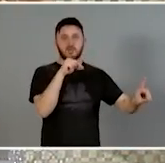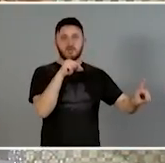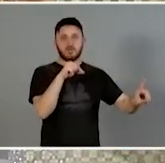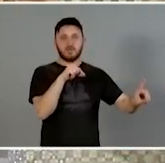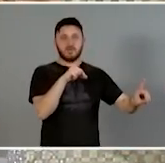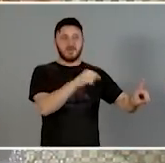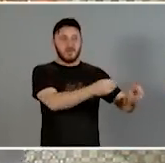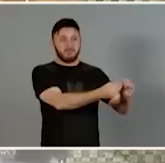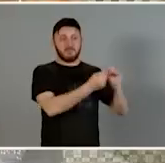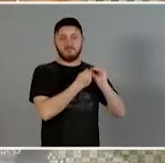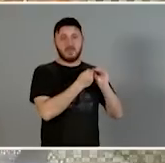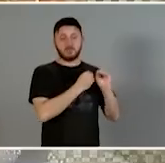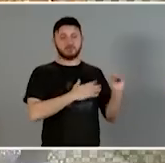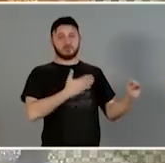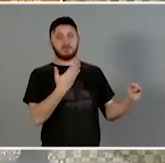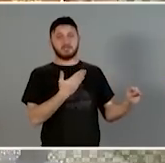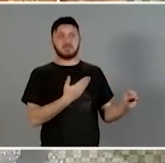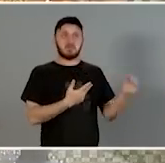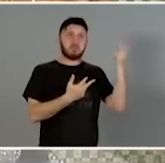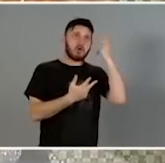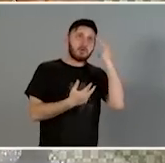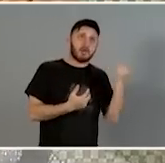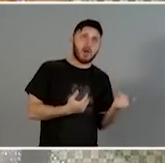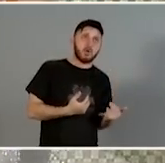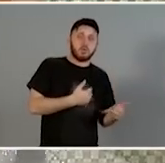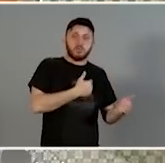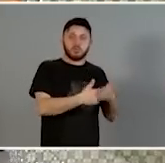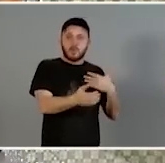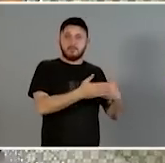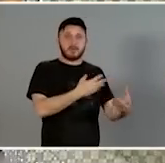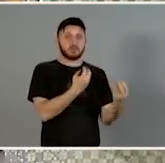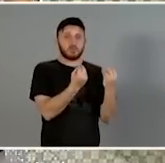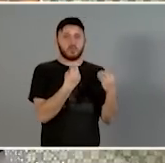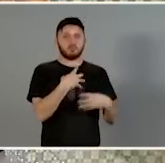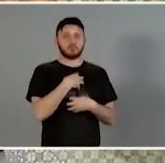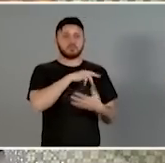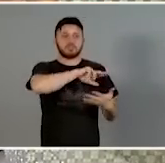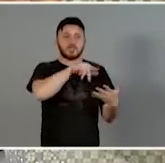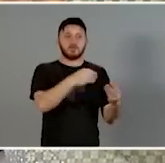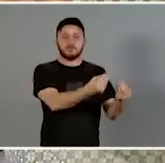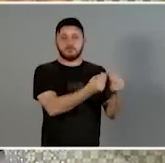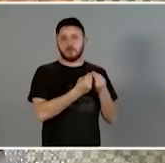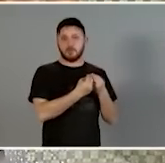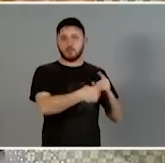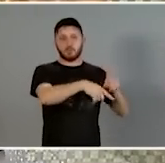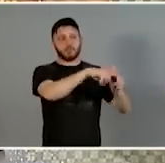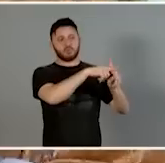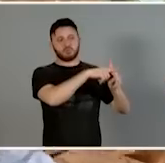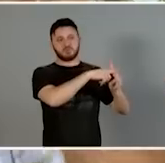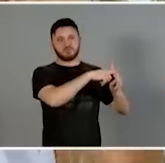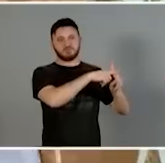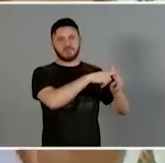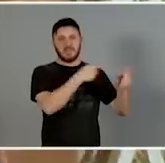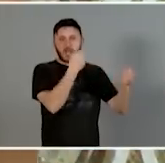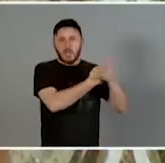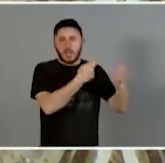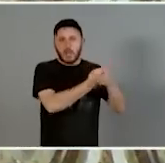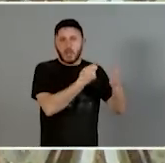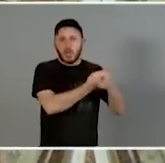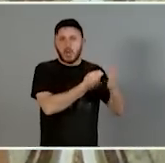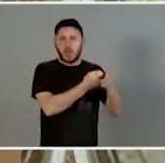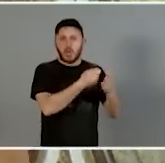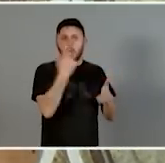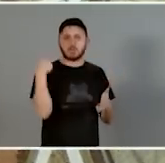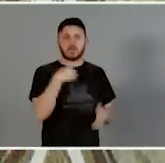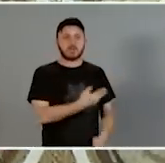me veio, seja pela natureza, não importa de que forma. A cruz é uma luta com a fragilidade